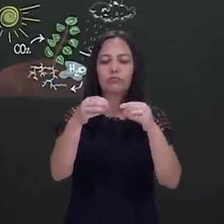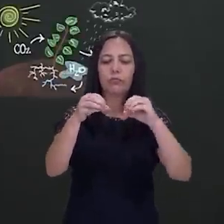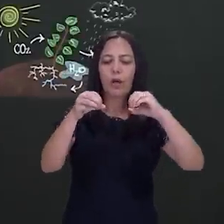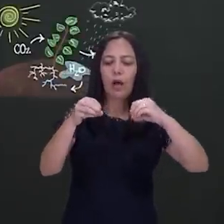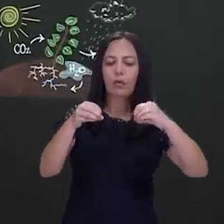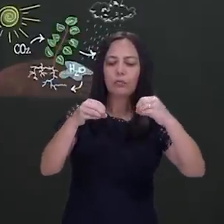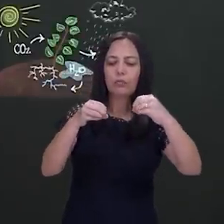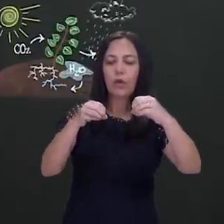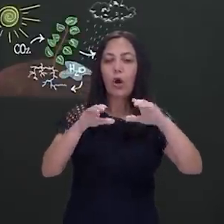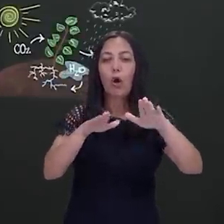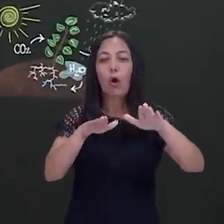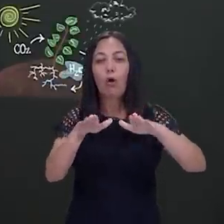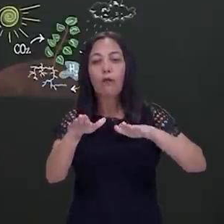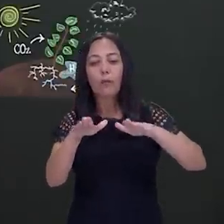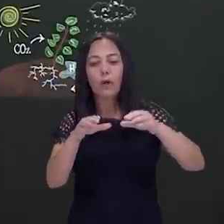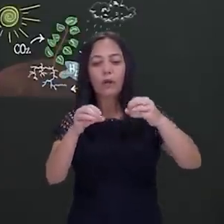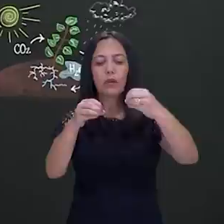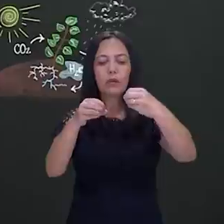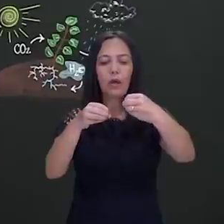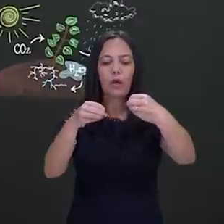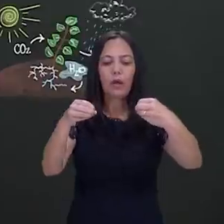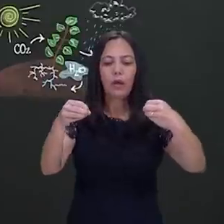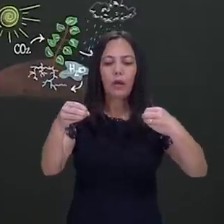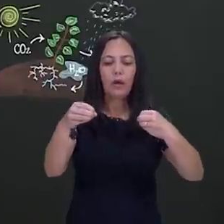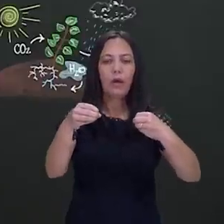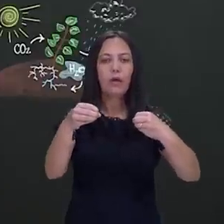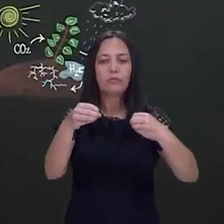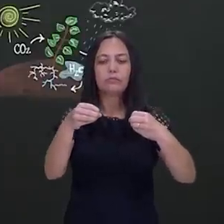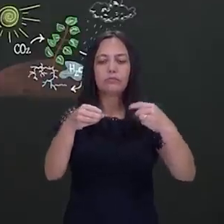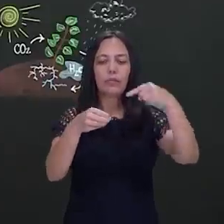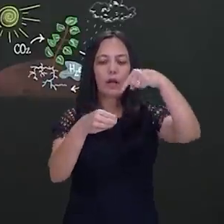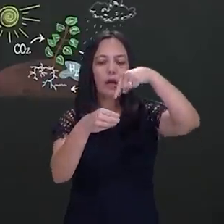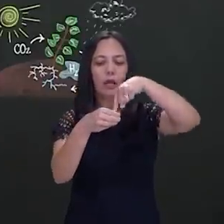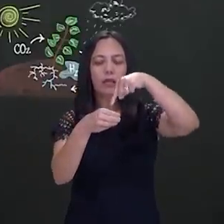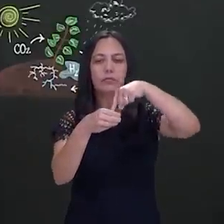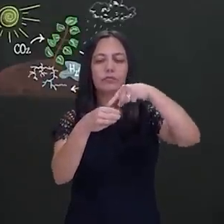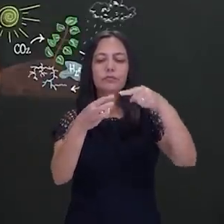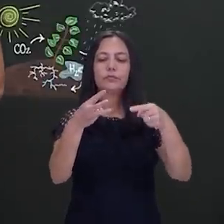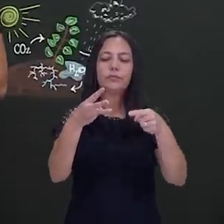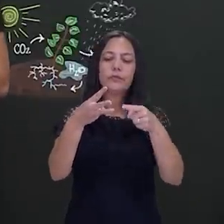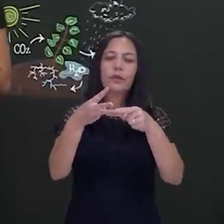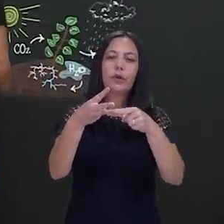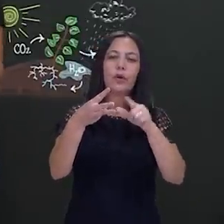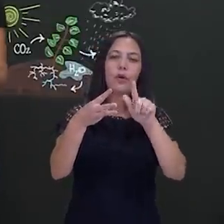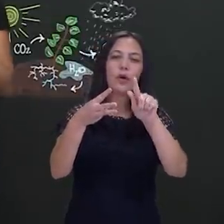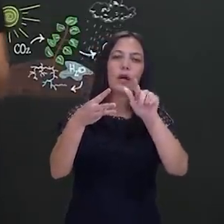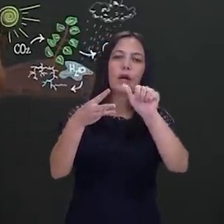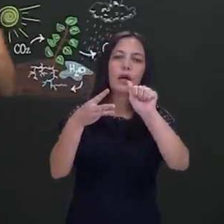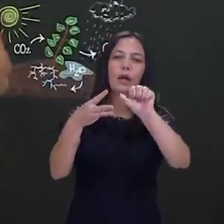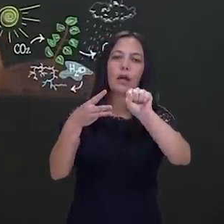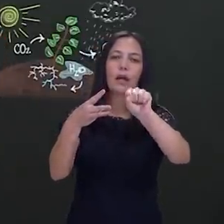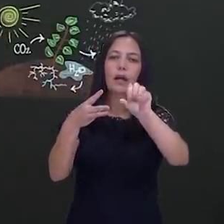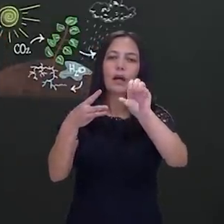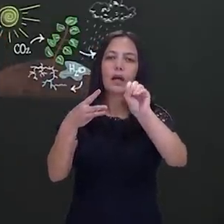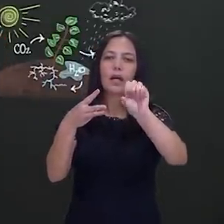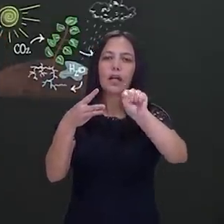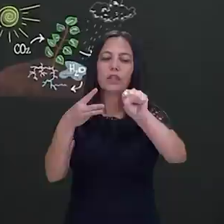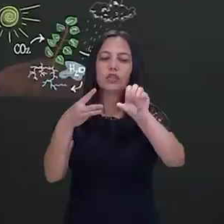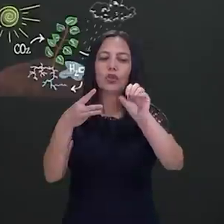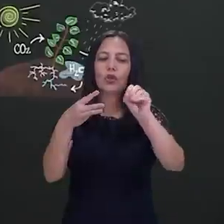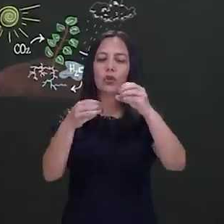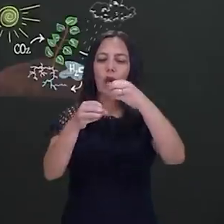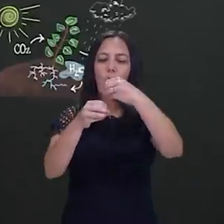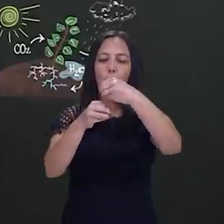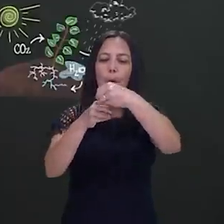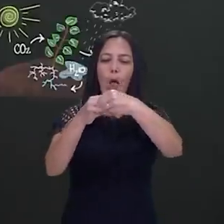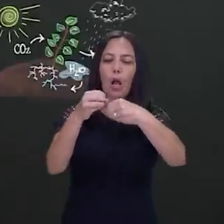se movimentando a uma distância maior entre elas. Agora, no estado gasoso, essas moléculas estão tão